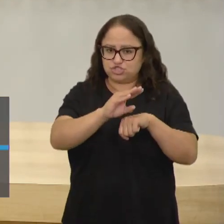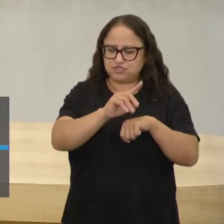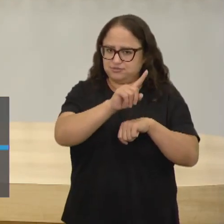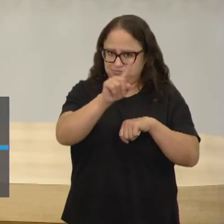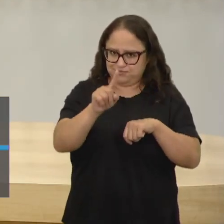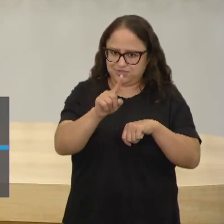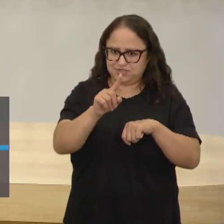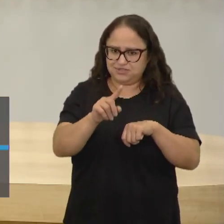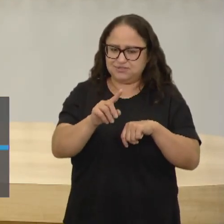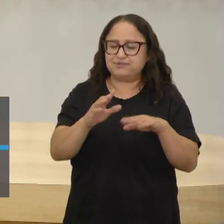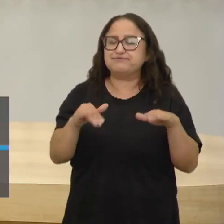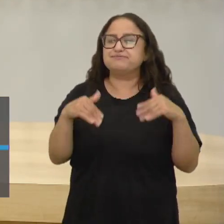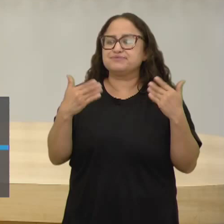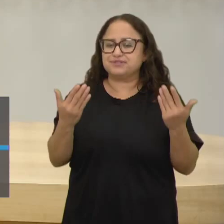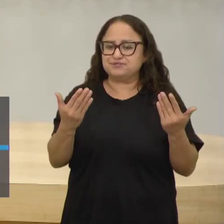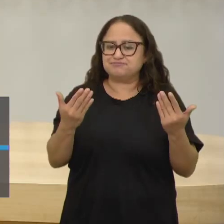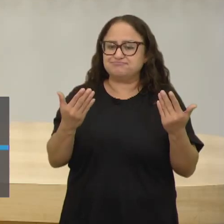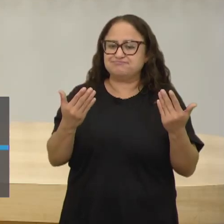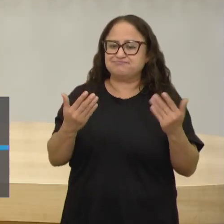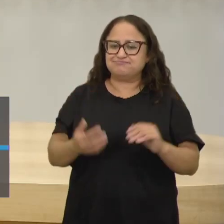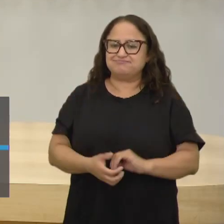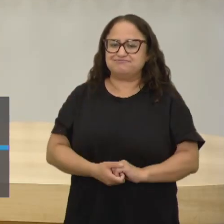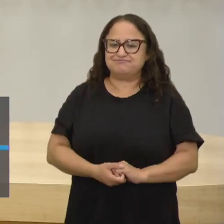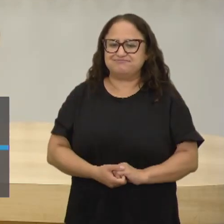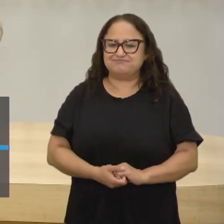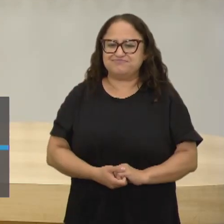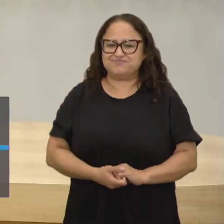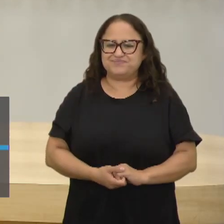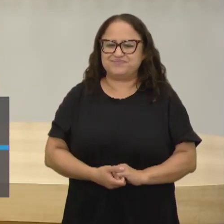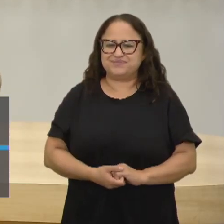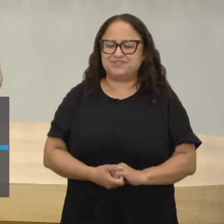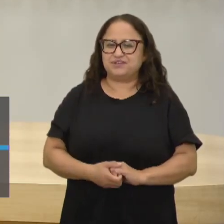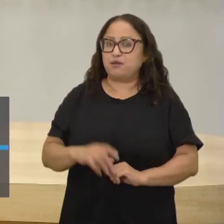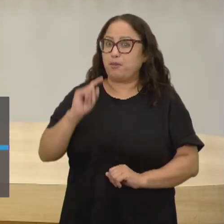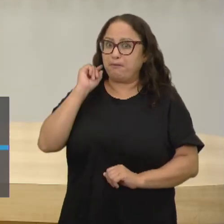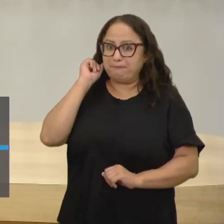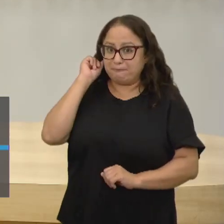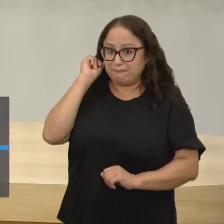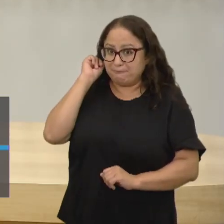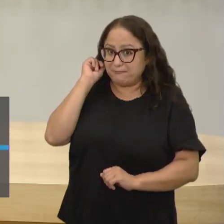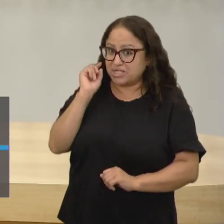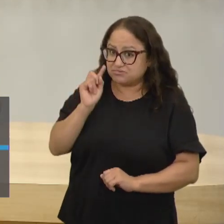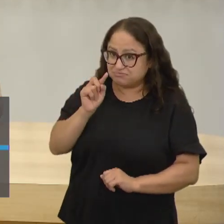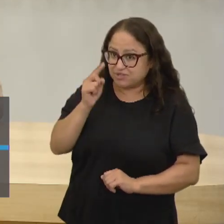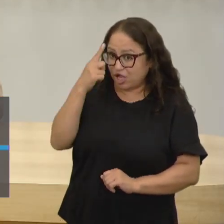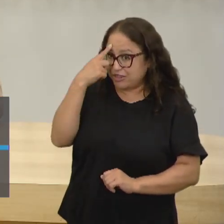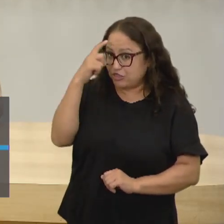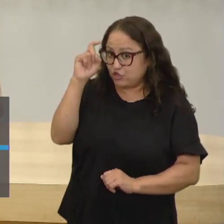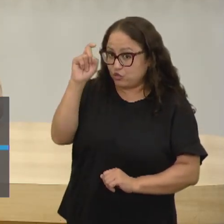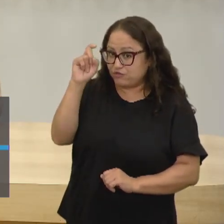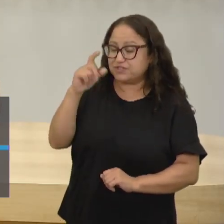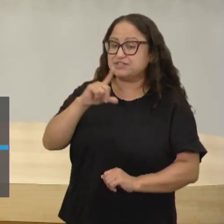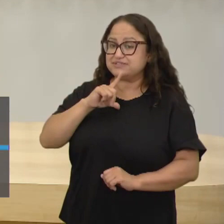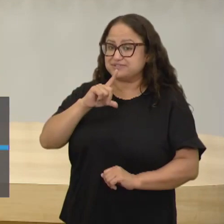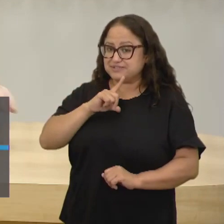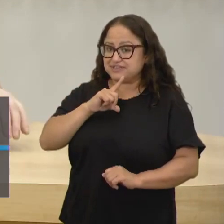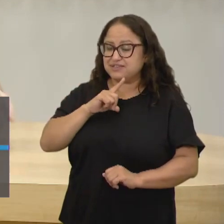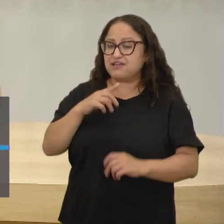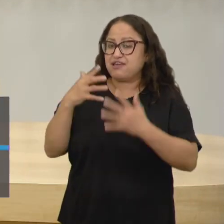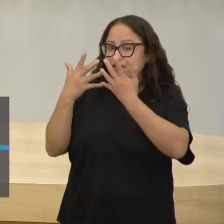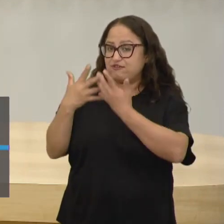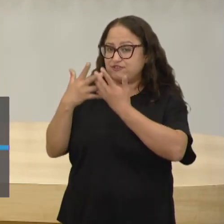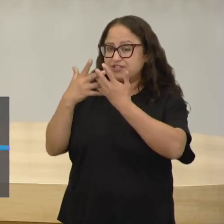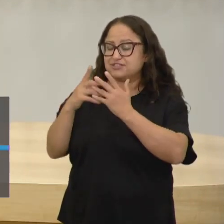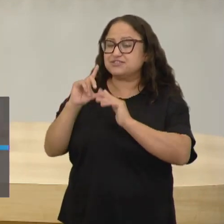certo? Então, fiquem com a pulga atrás da orelha, reflitam ao longo dessa semana, e aí semana que vem a